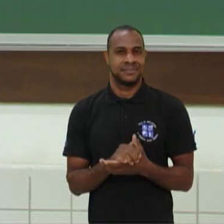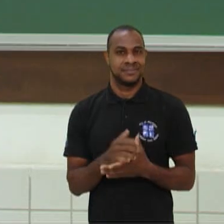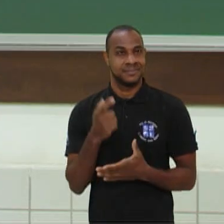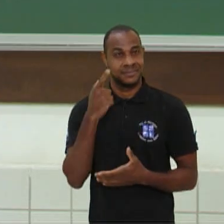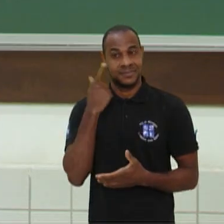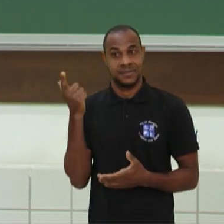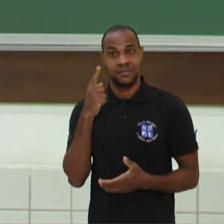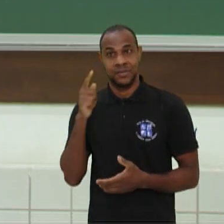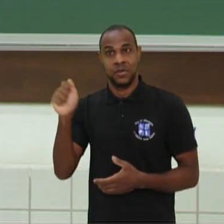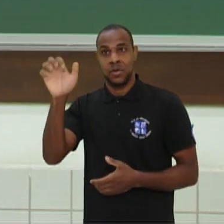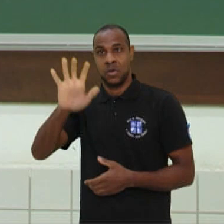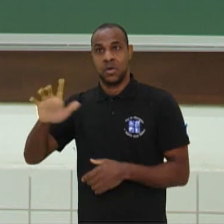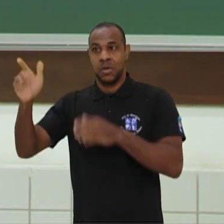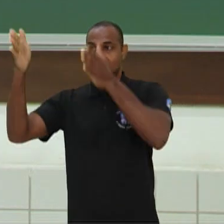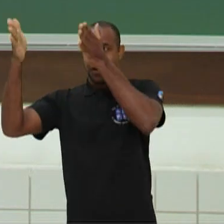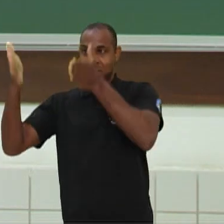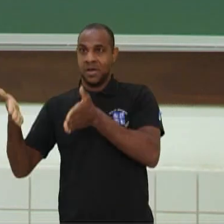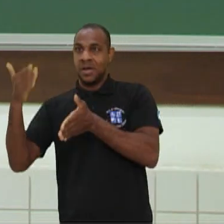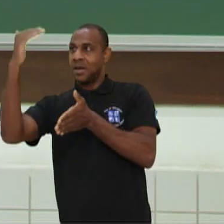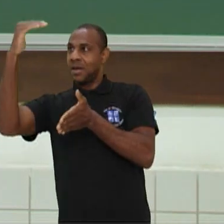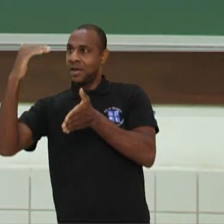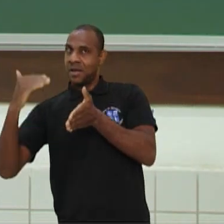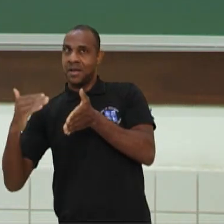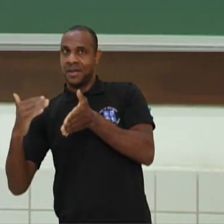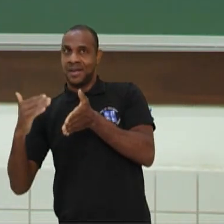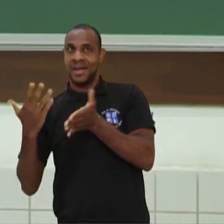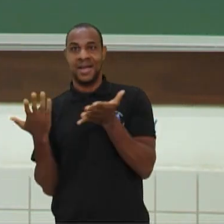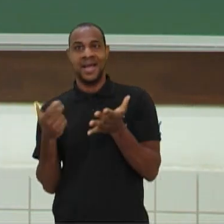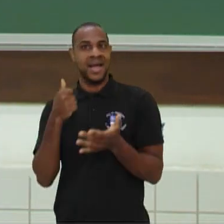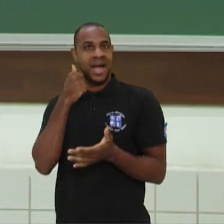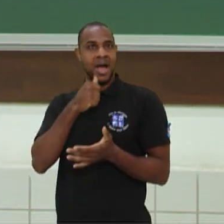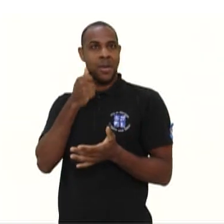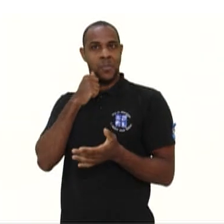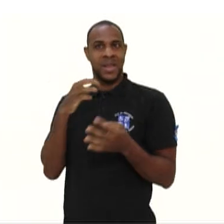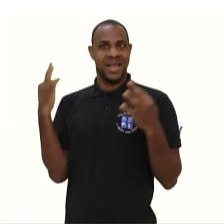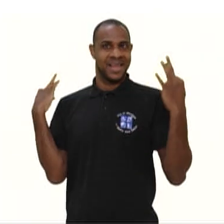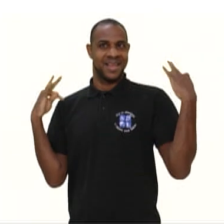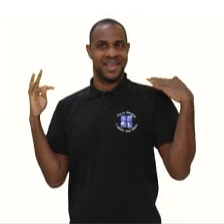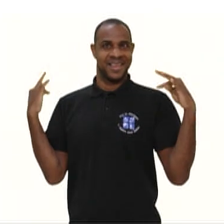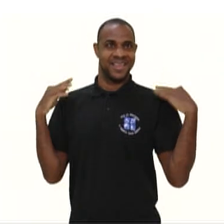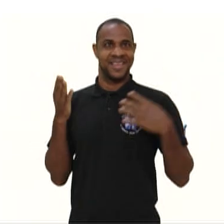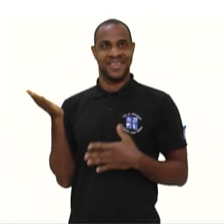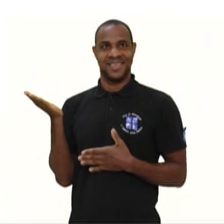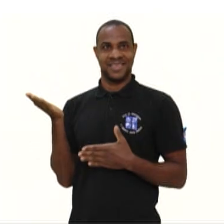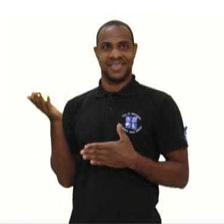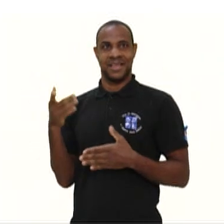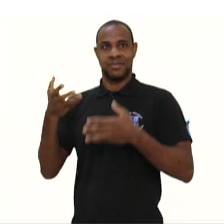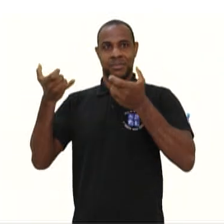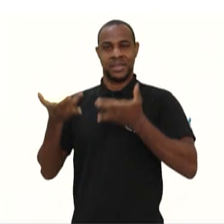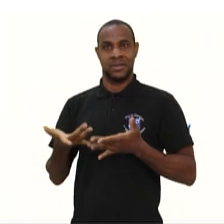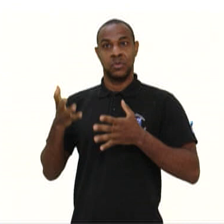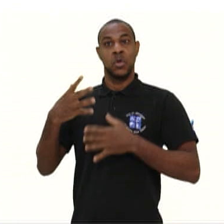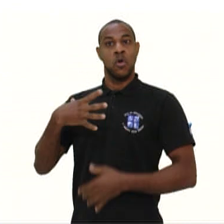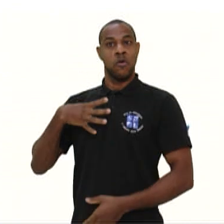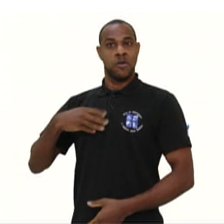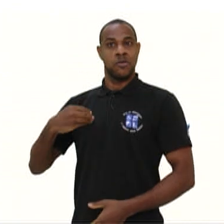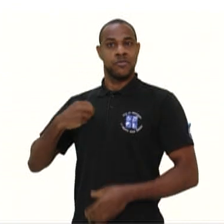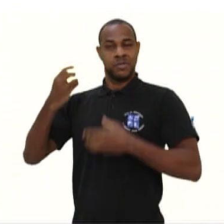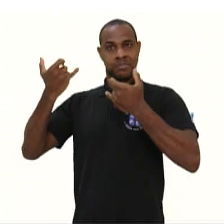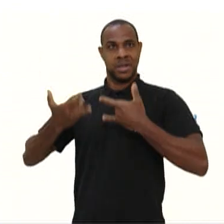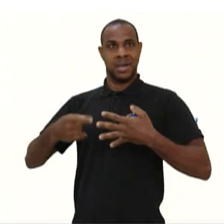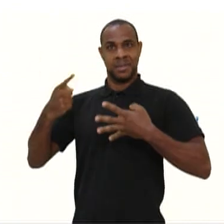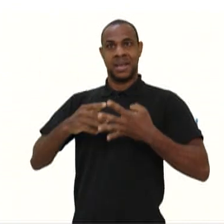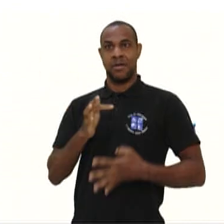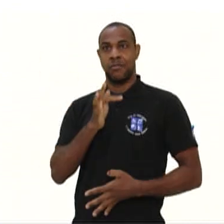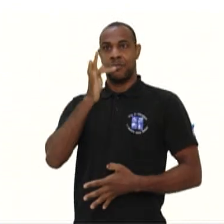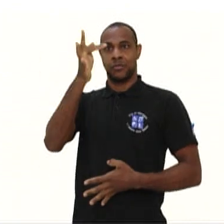observando o nosso quadro, pessoal, nós temos aqui que a turista estava falando dos filhos, ela estava descrevendo sobre os filhos, que ela os